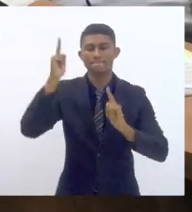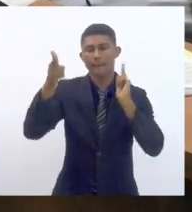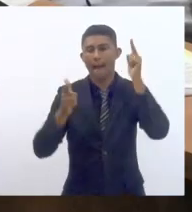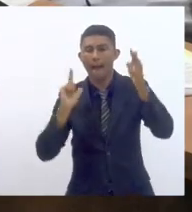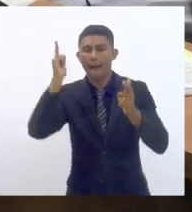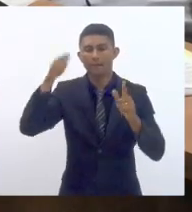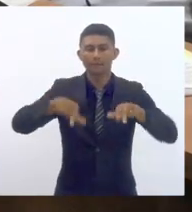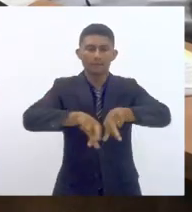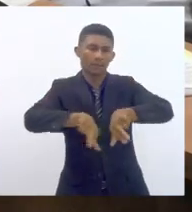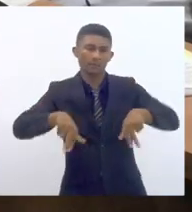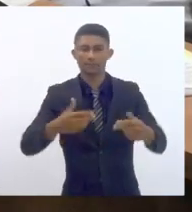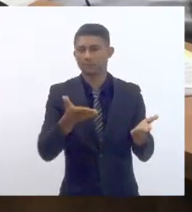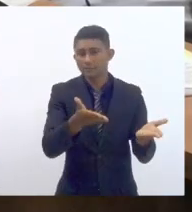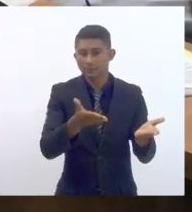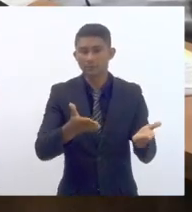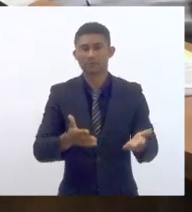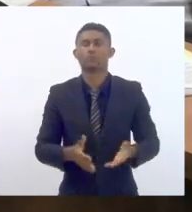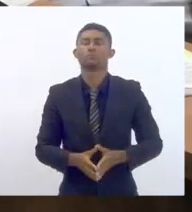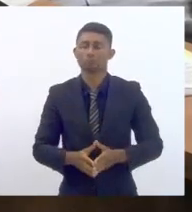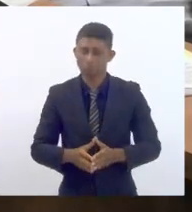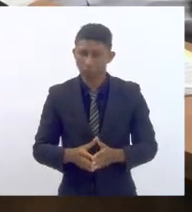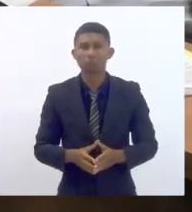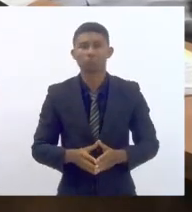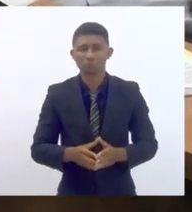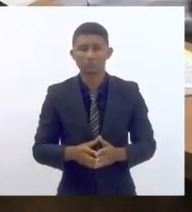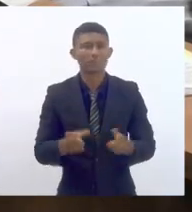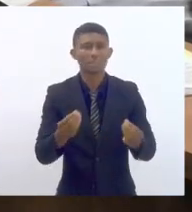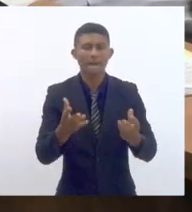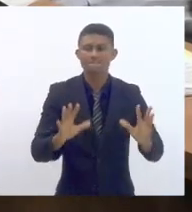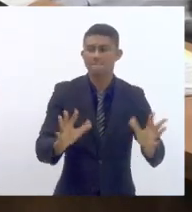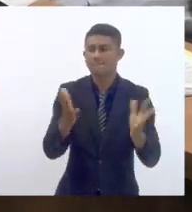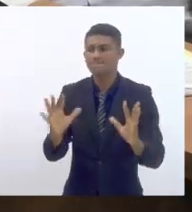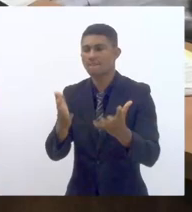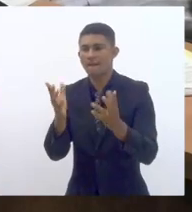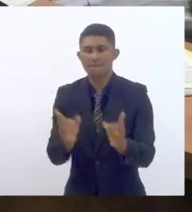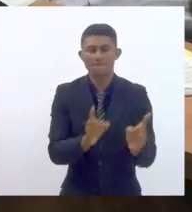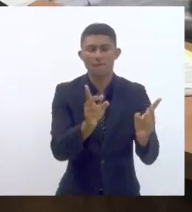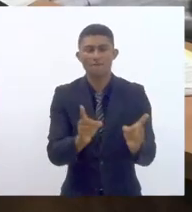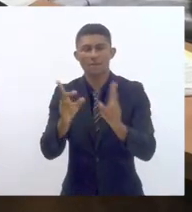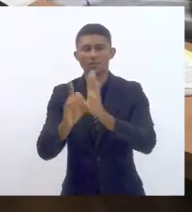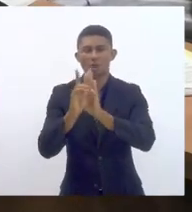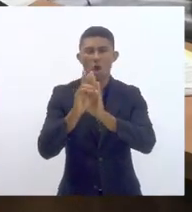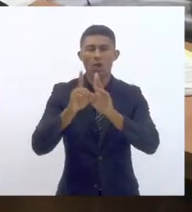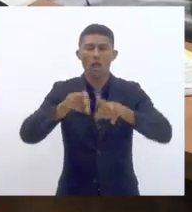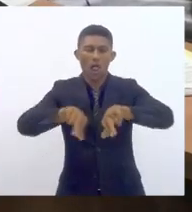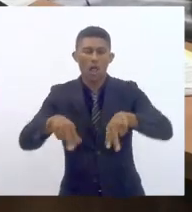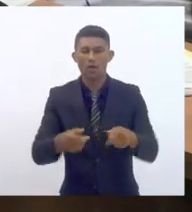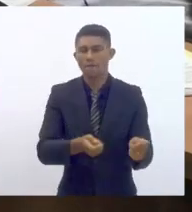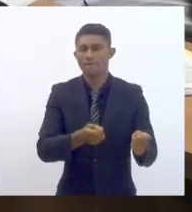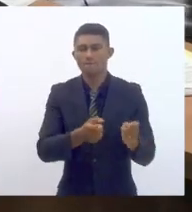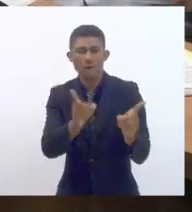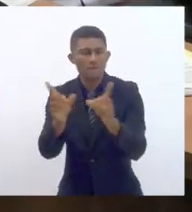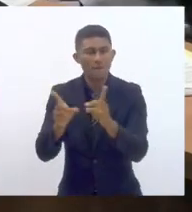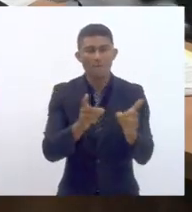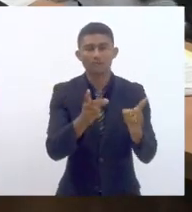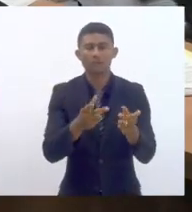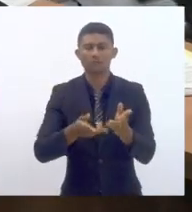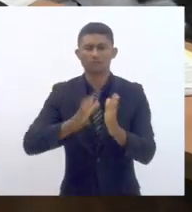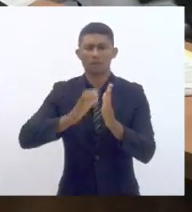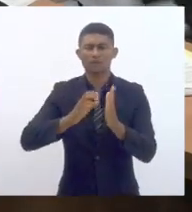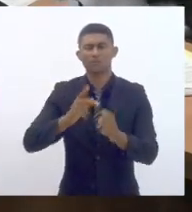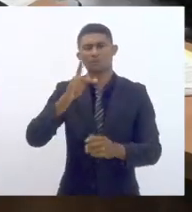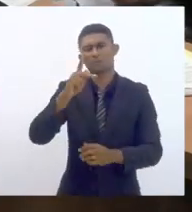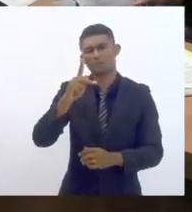Alexandre Freitas, né, acontecendo para fomentar a venda de drogas. E esse partido, partido do